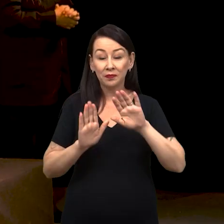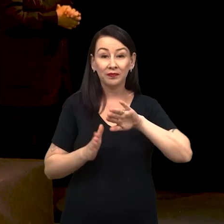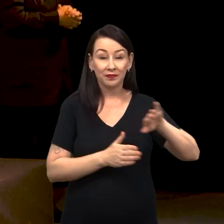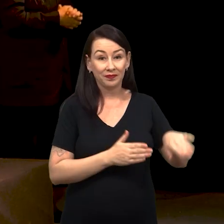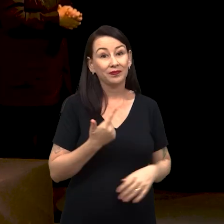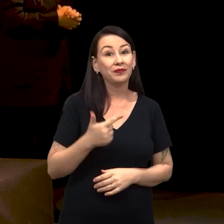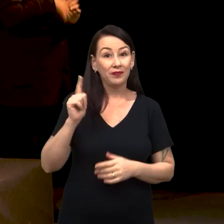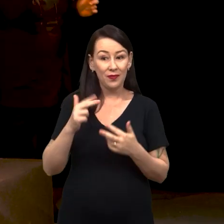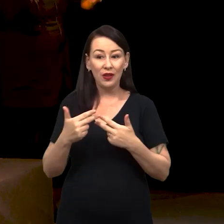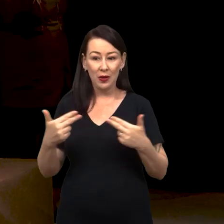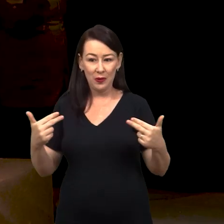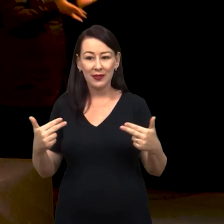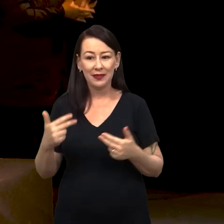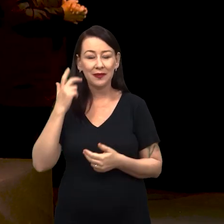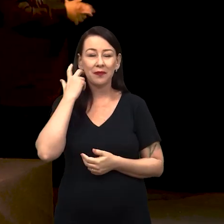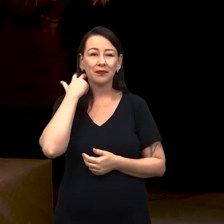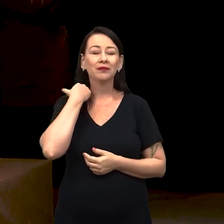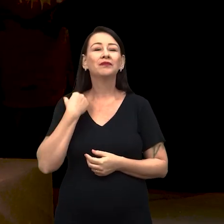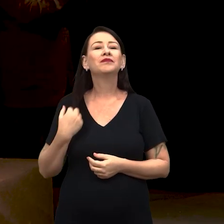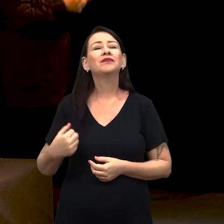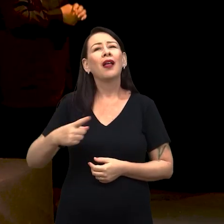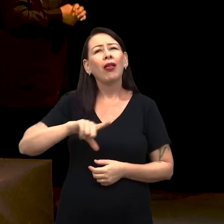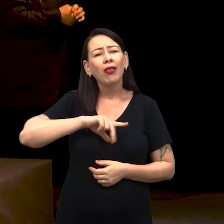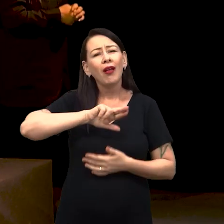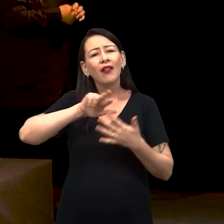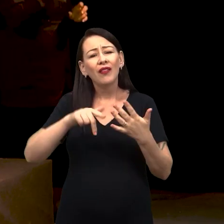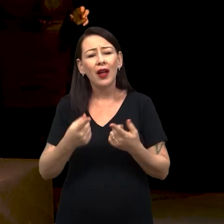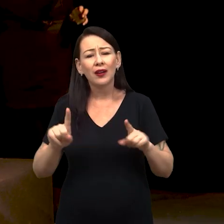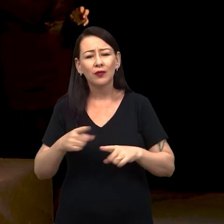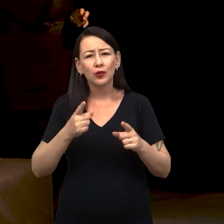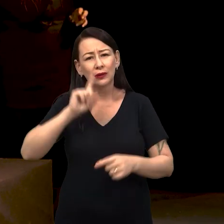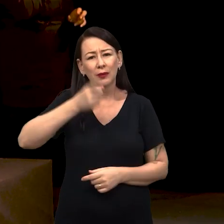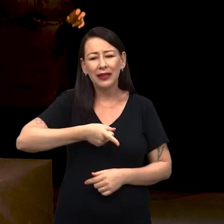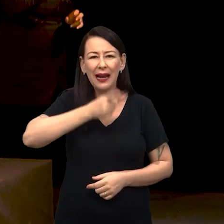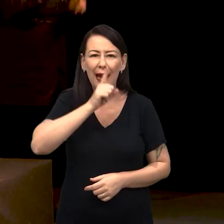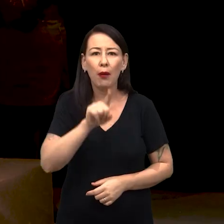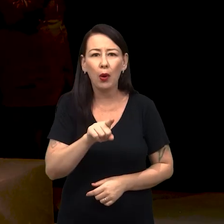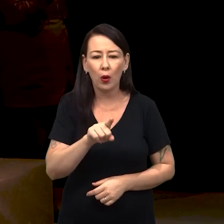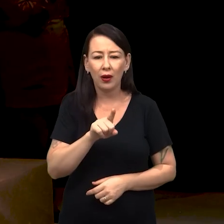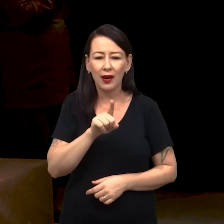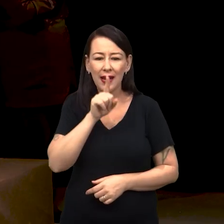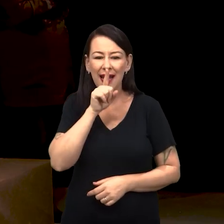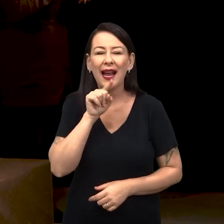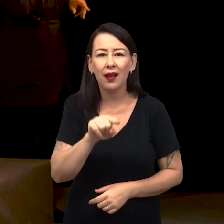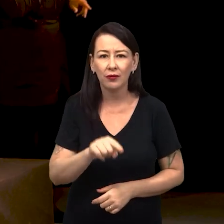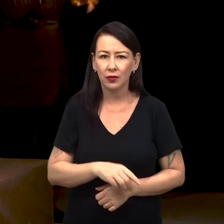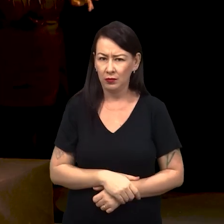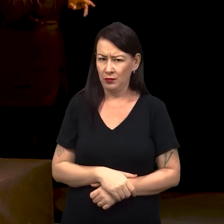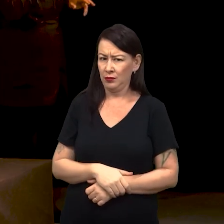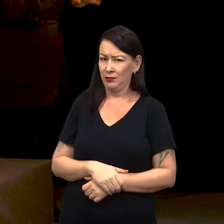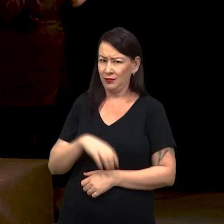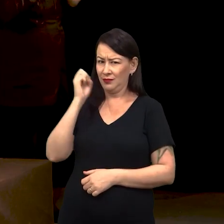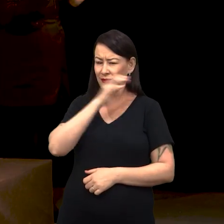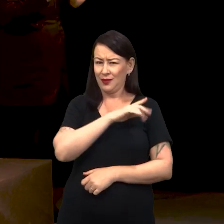E uma outra coisa também, que a gente tem muitos acalantos que falam, cala a boca, menino. Eu falo, nossa,